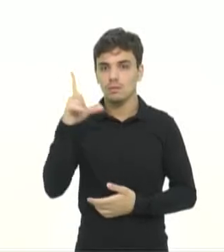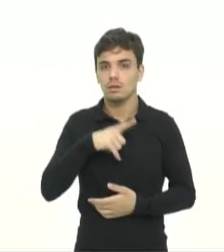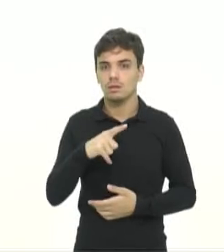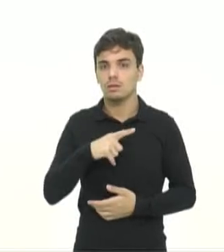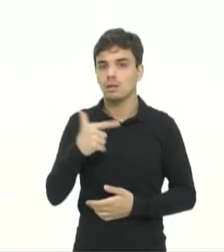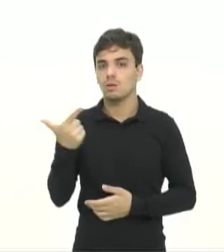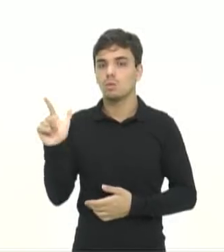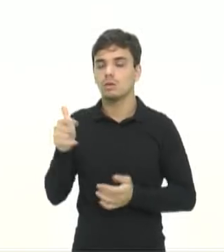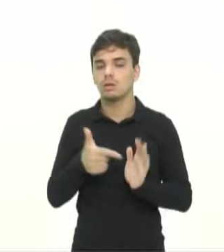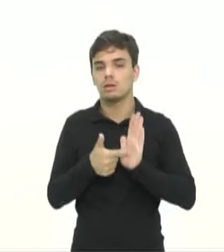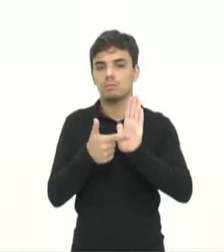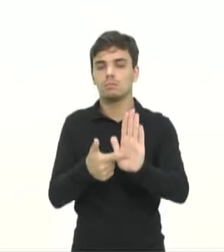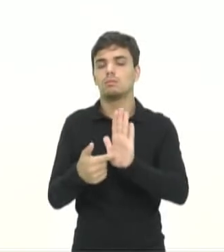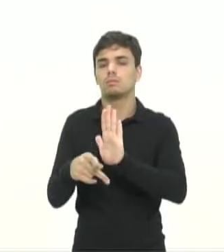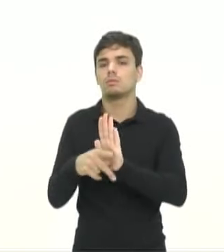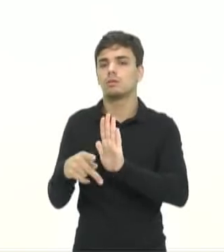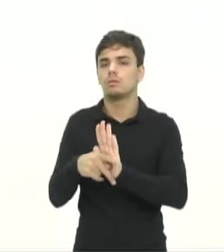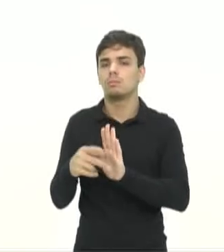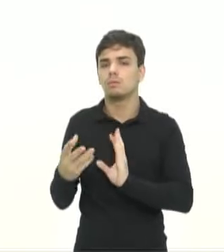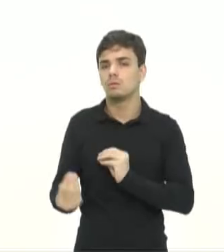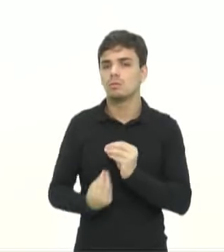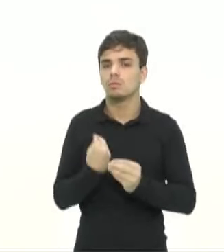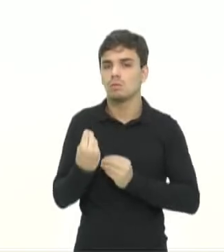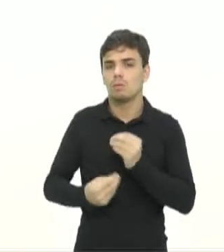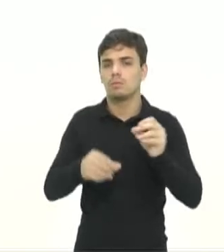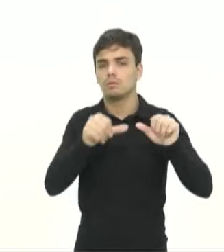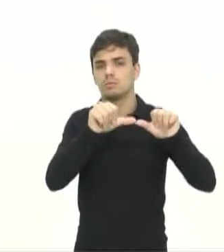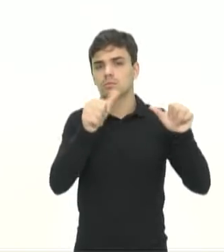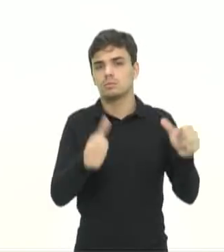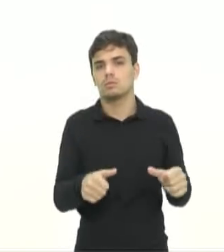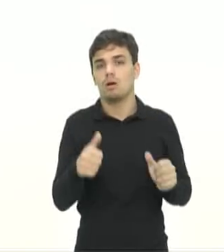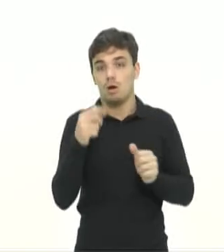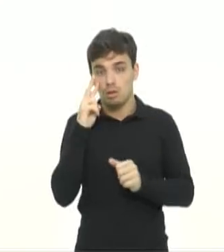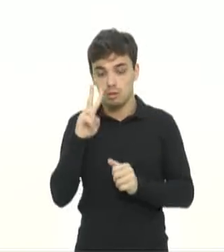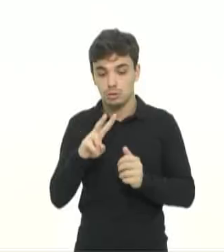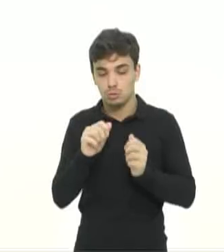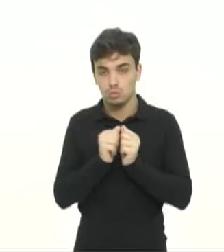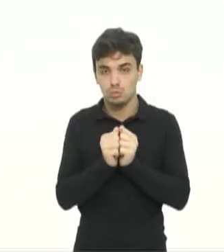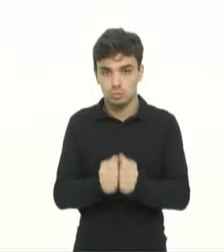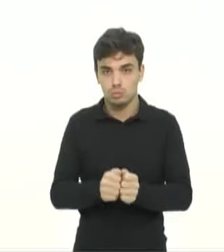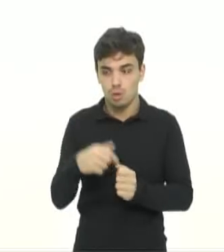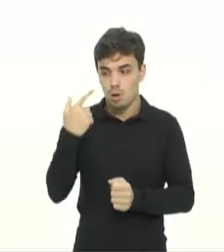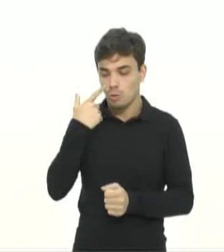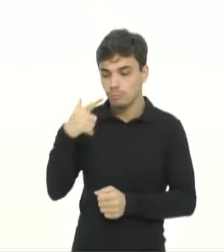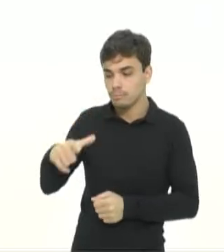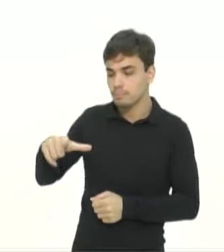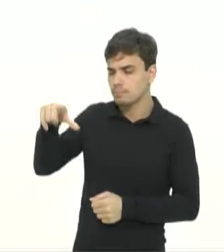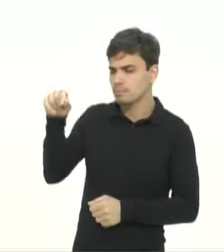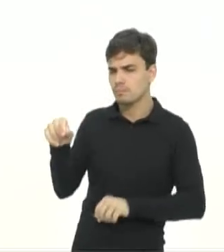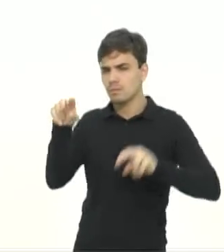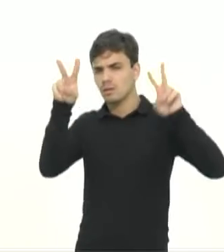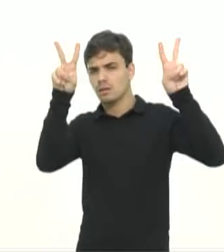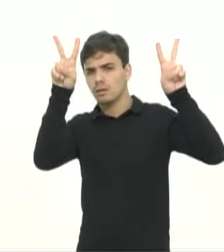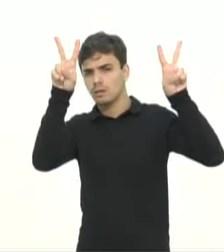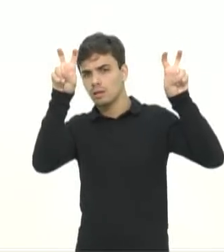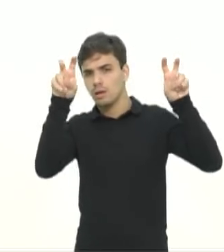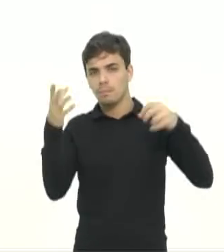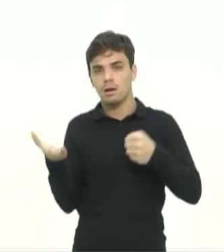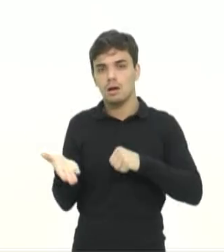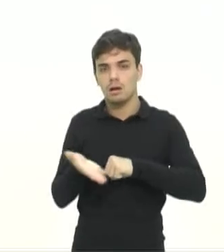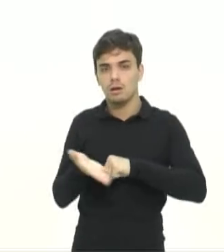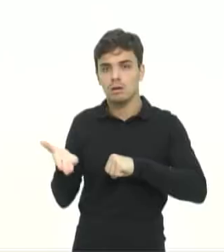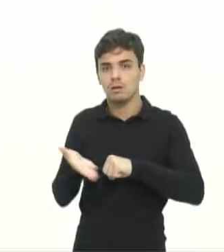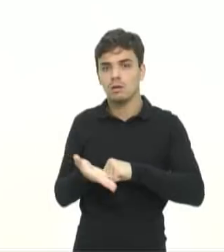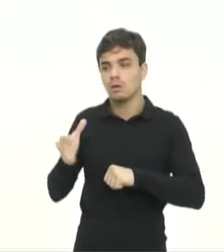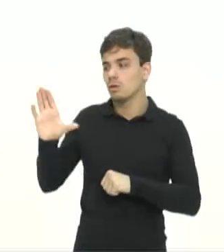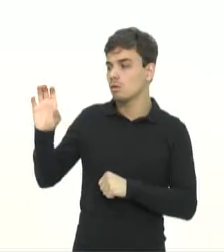indicação sobre a parte realmente da escultura. Então, vamos ler com a prof. A preferência era por temas contemporâneos e